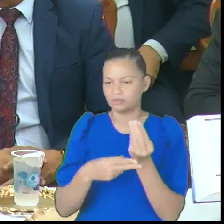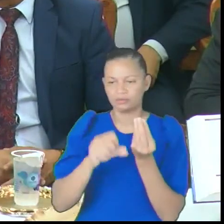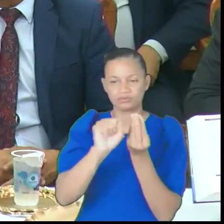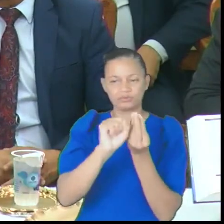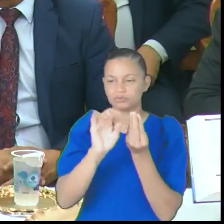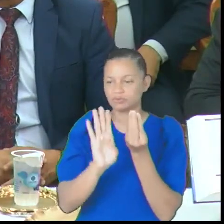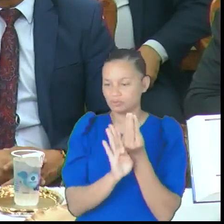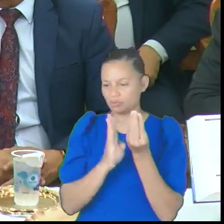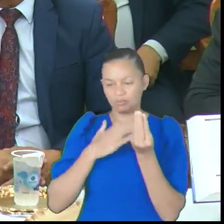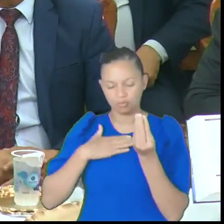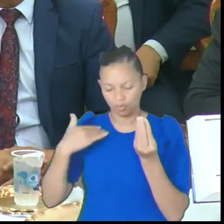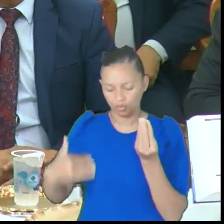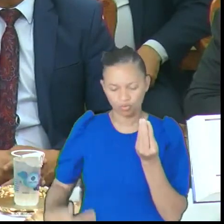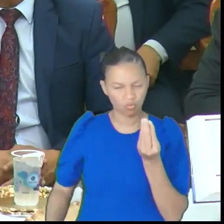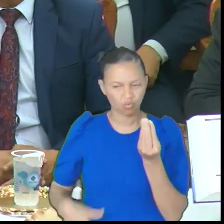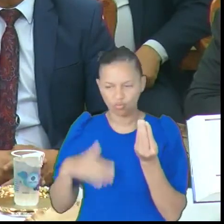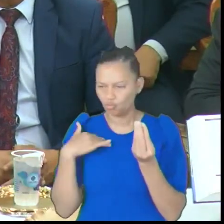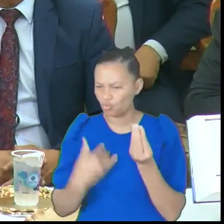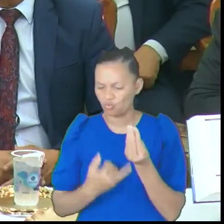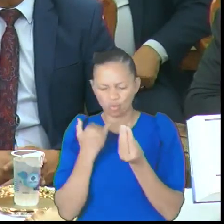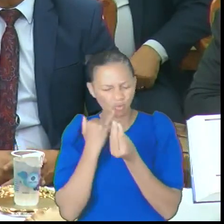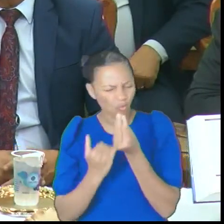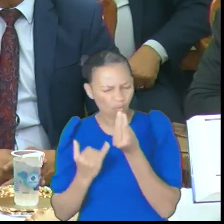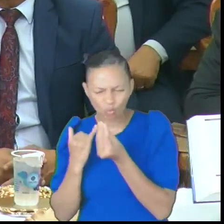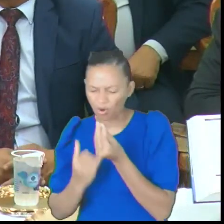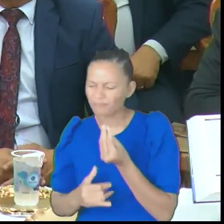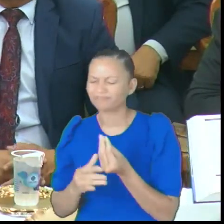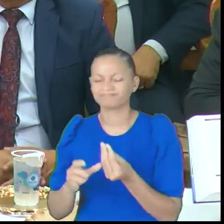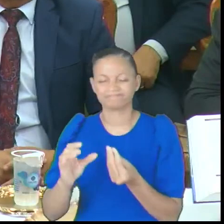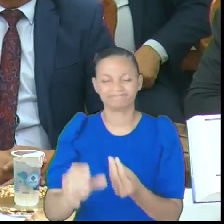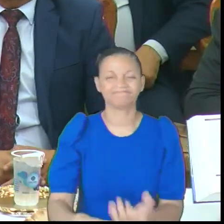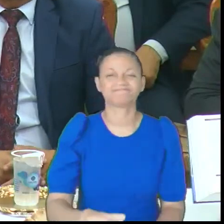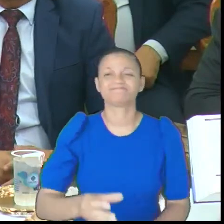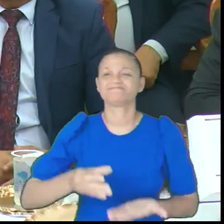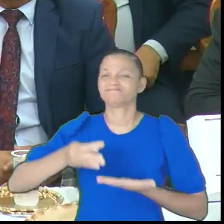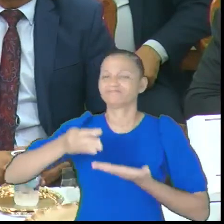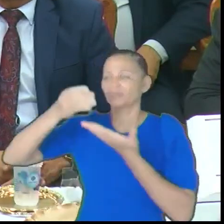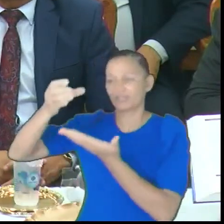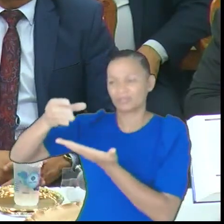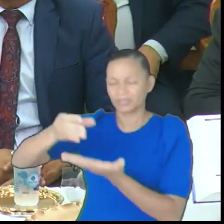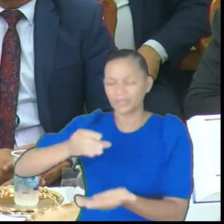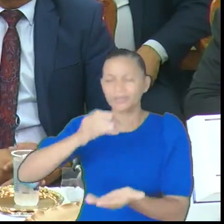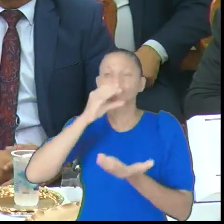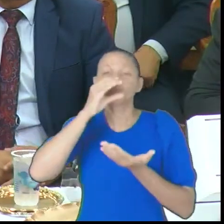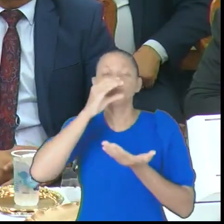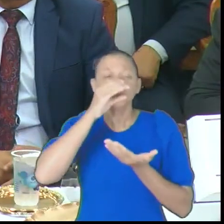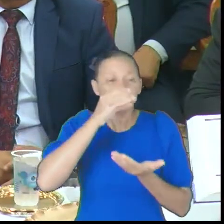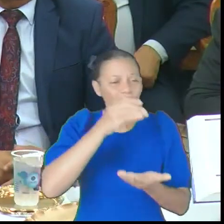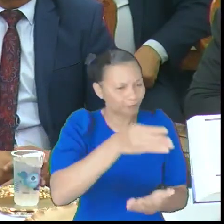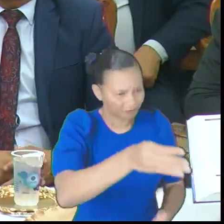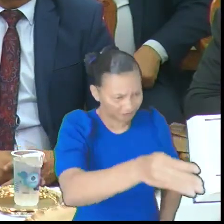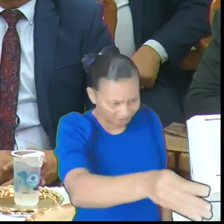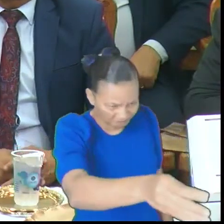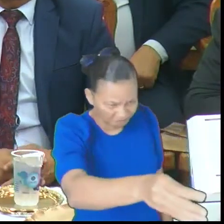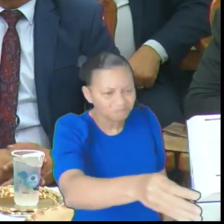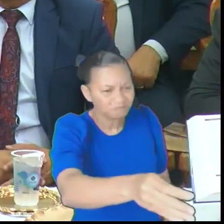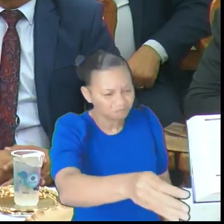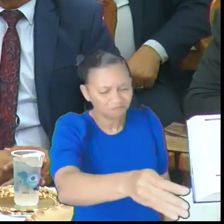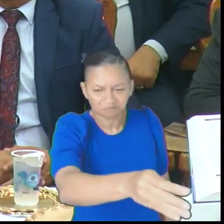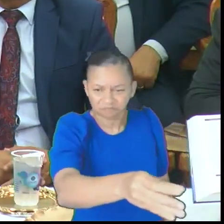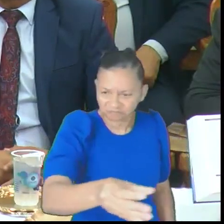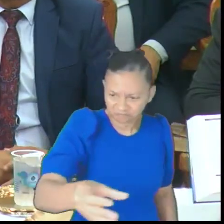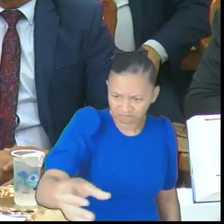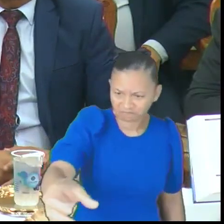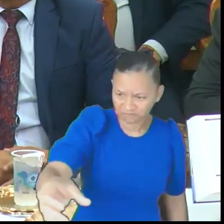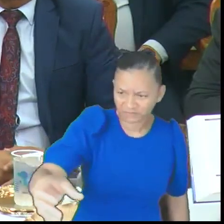E semelhantemente, levantando o cálice e dizendo: tomai e bebei, é o símbolo